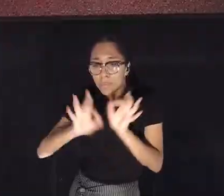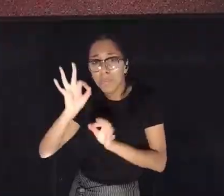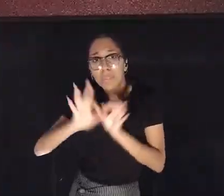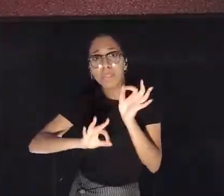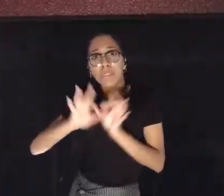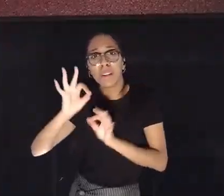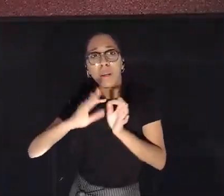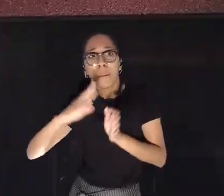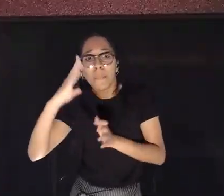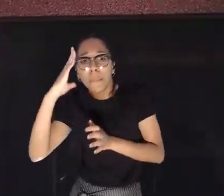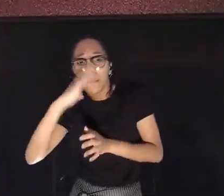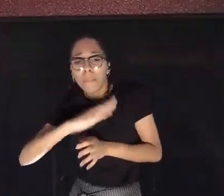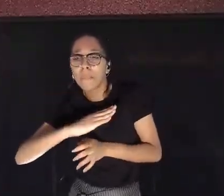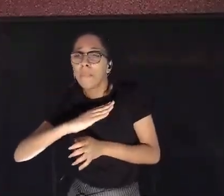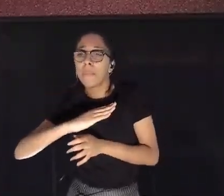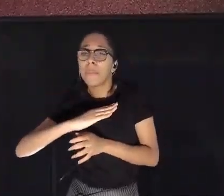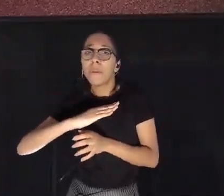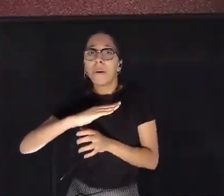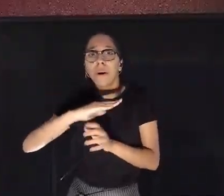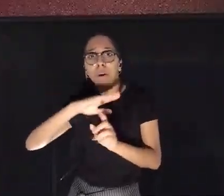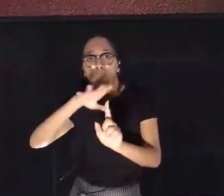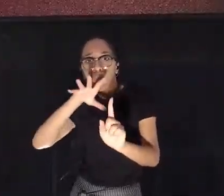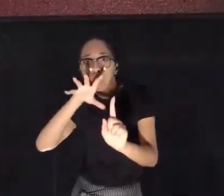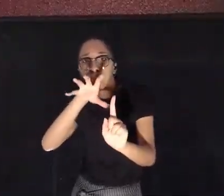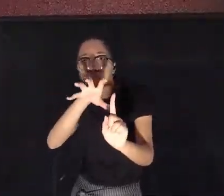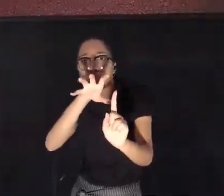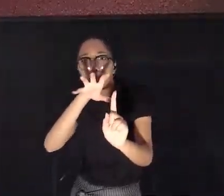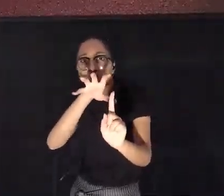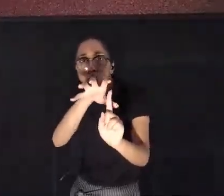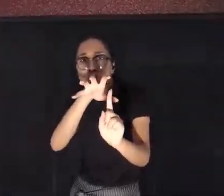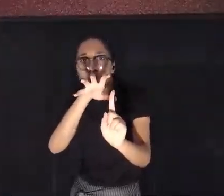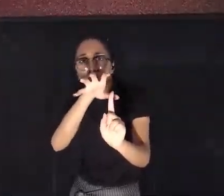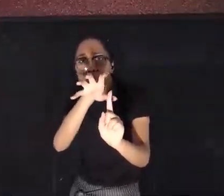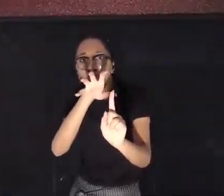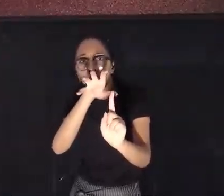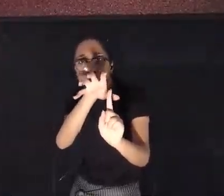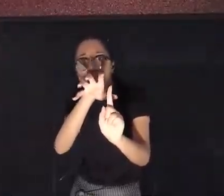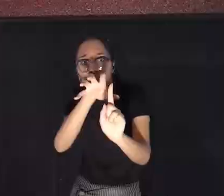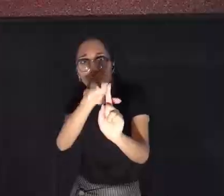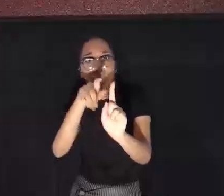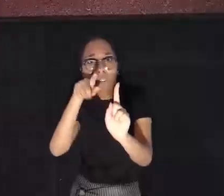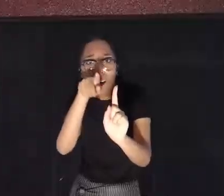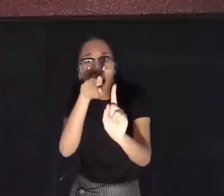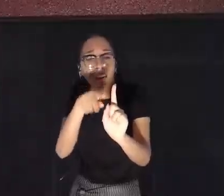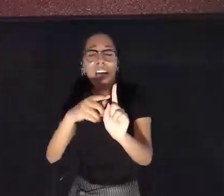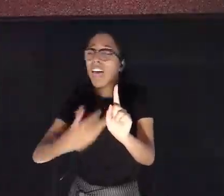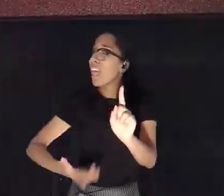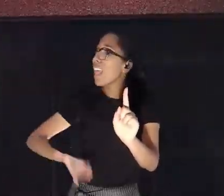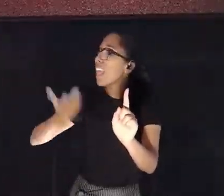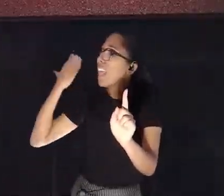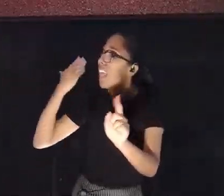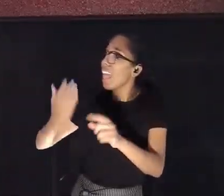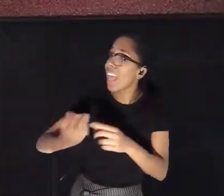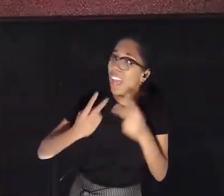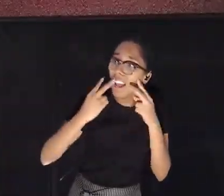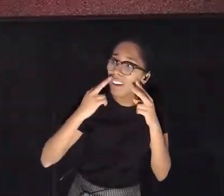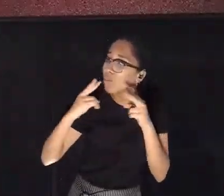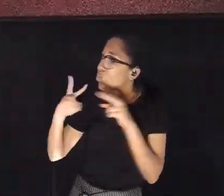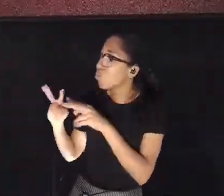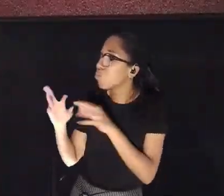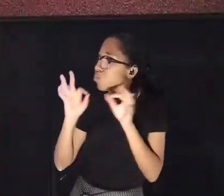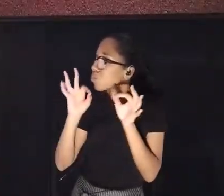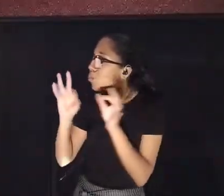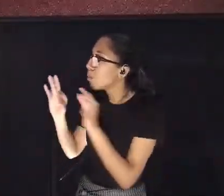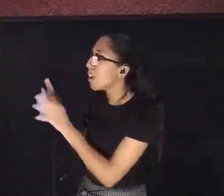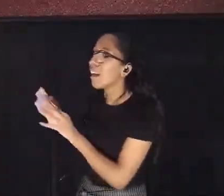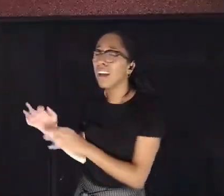para tirar de você a alegria da salvação, para você pecar, para você desistir, para você olhar para trás, para você negar a fé, para você